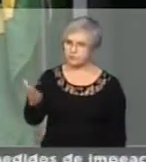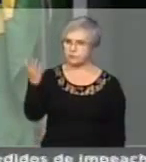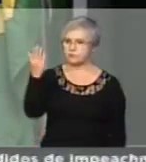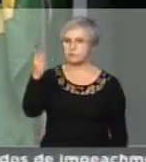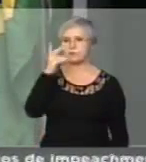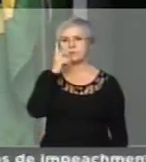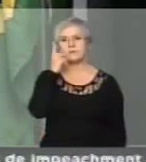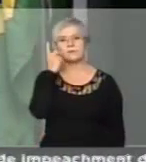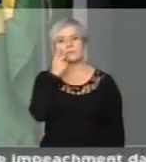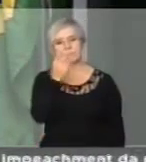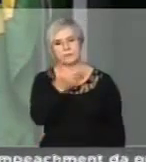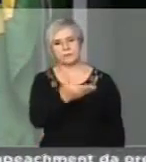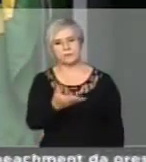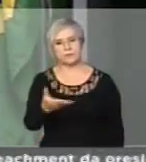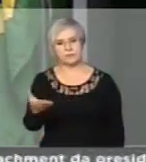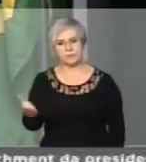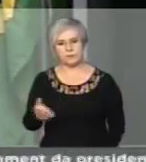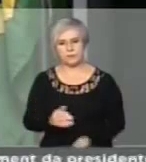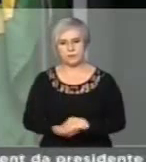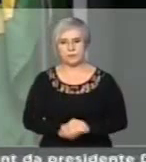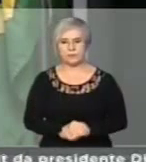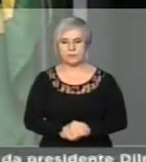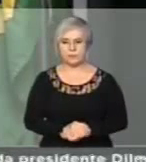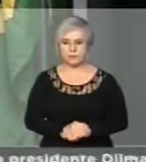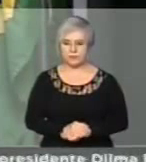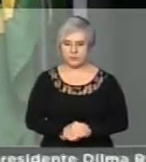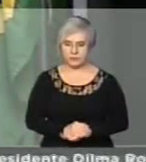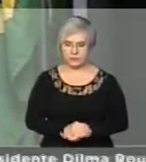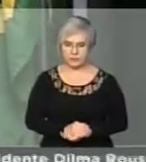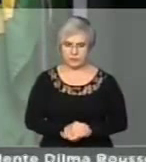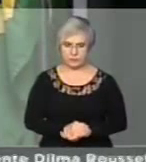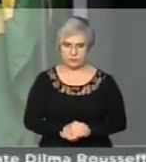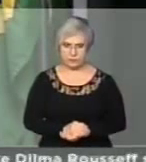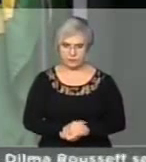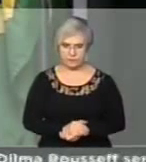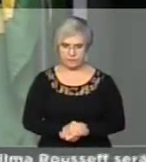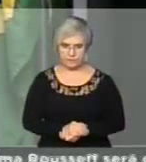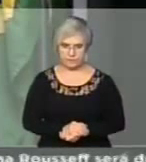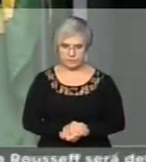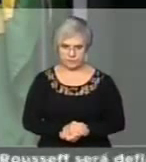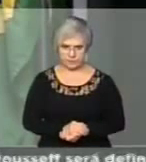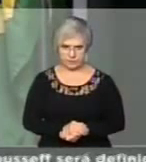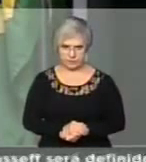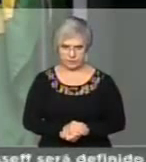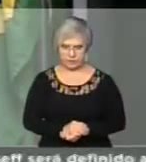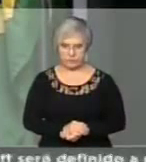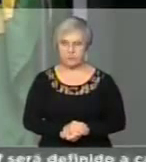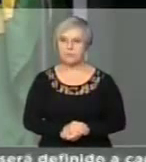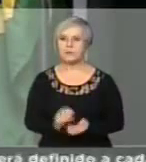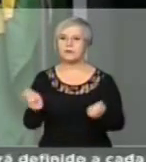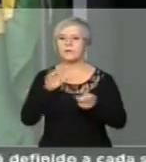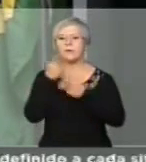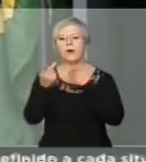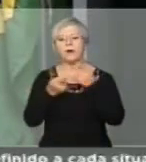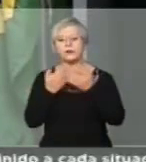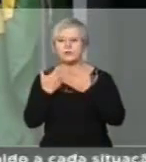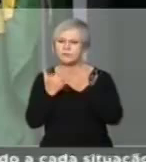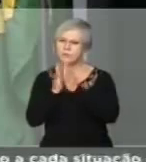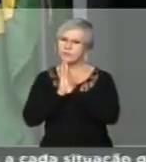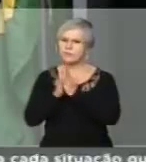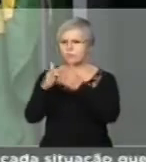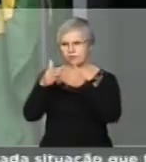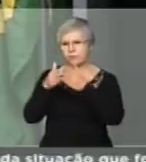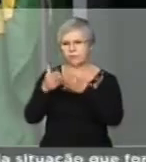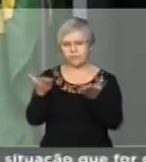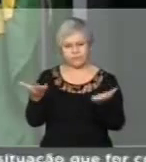eu faço um registro e um apelo à mesa diretora, ao presidente, que possa reavaliar, rever